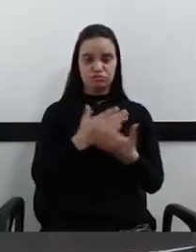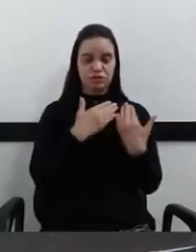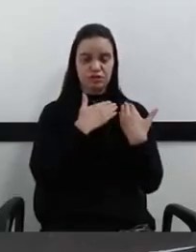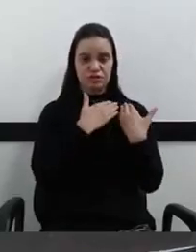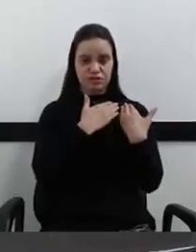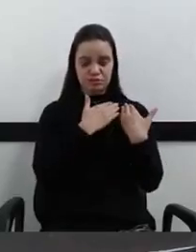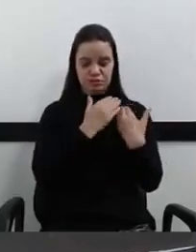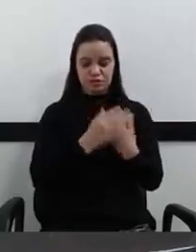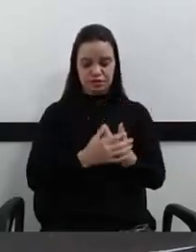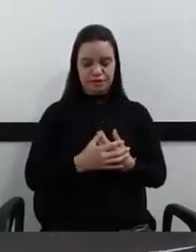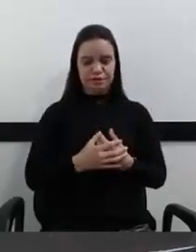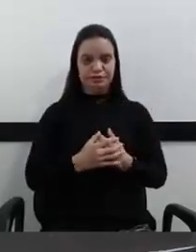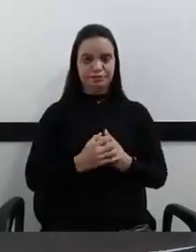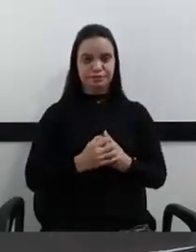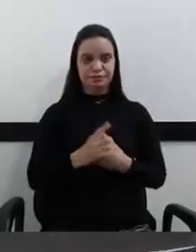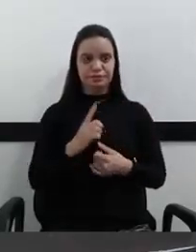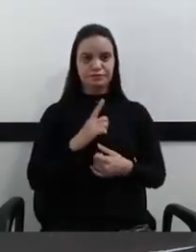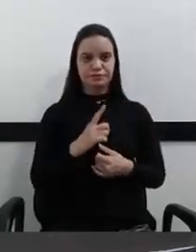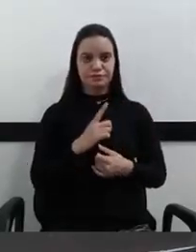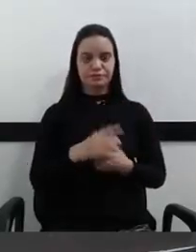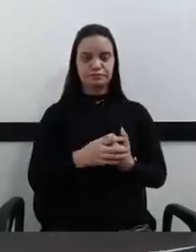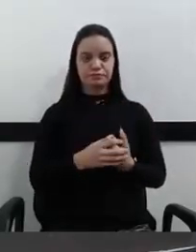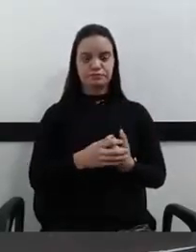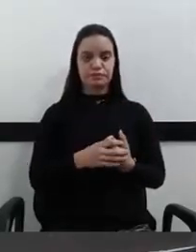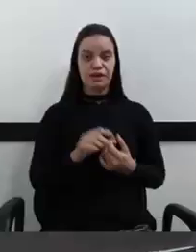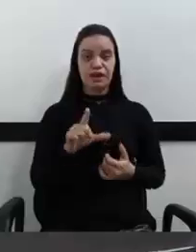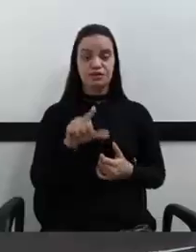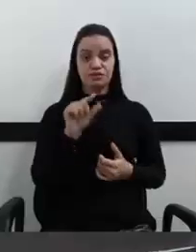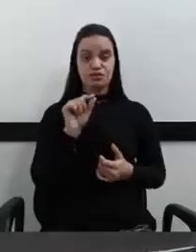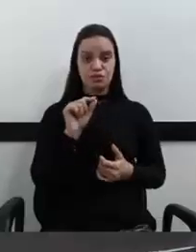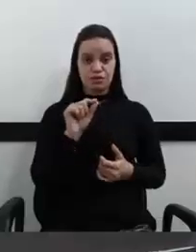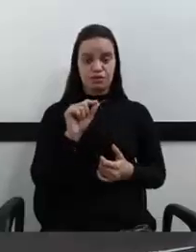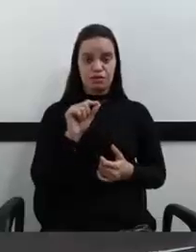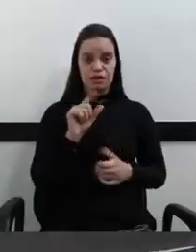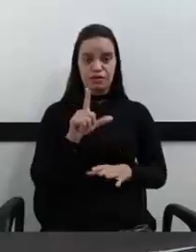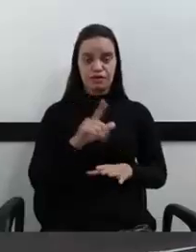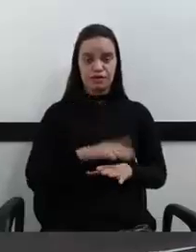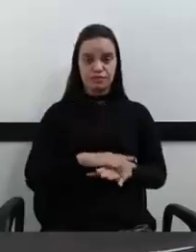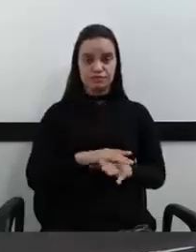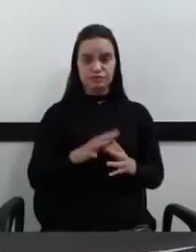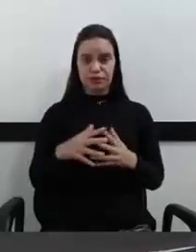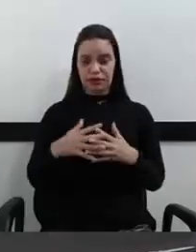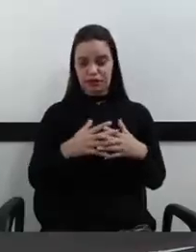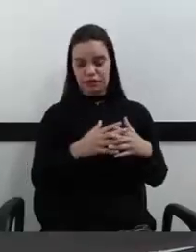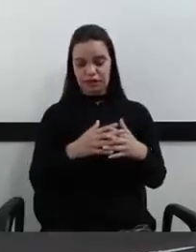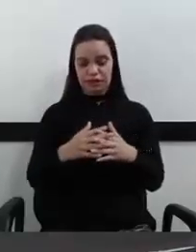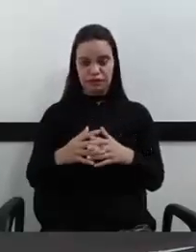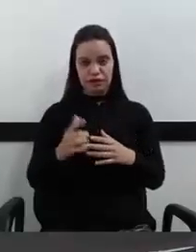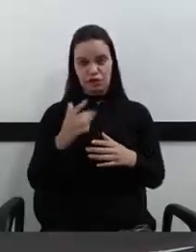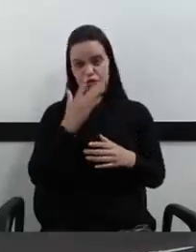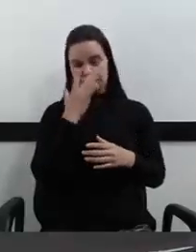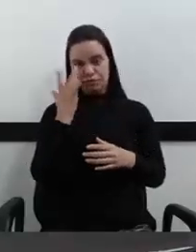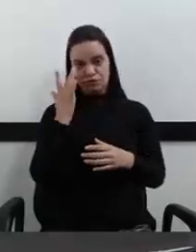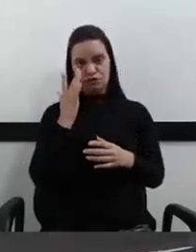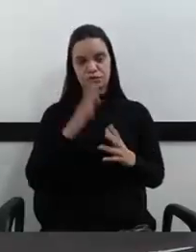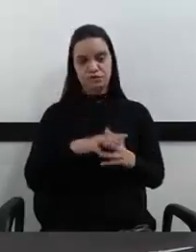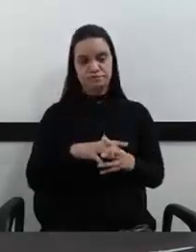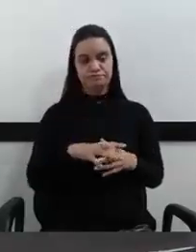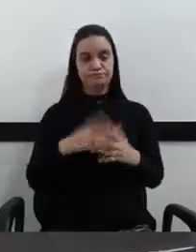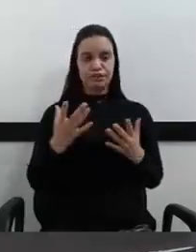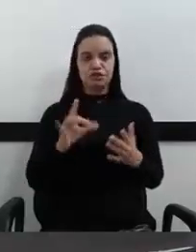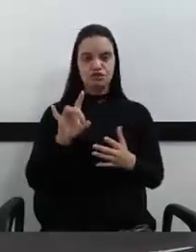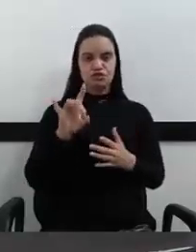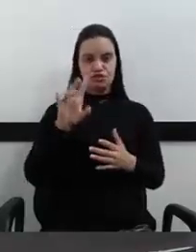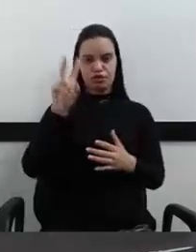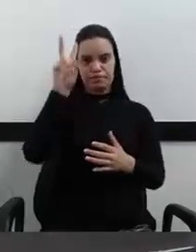o defensor que é defensora, tenha a opção de escolher, e não vedar a escolha do colega. Então, mais um